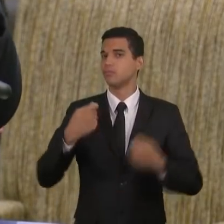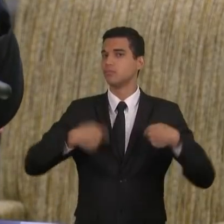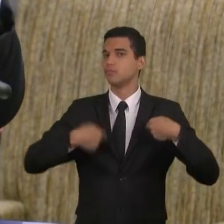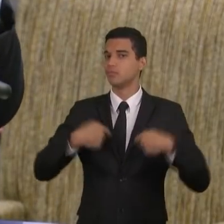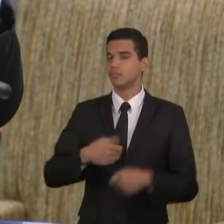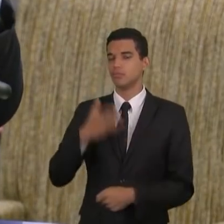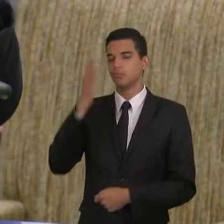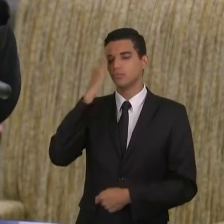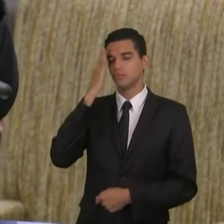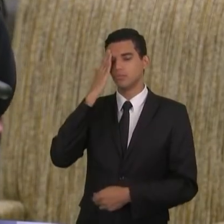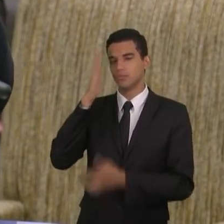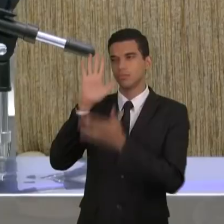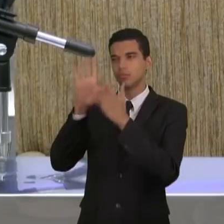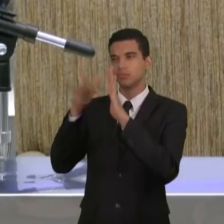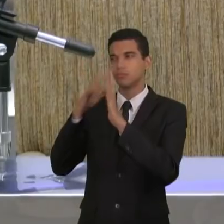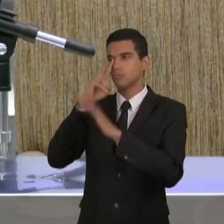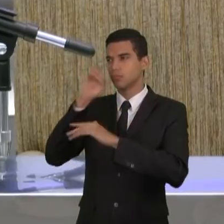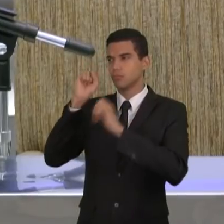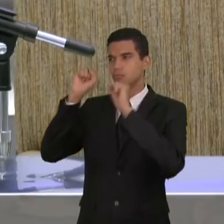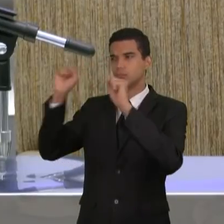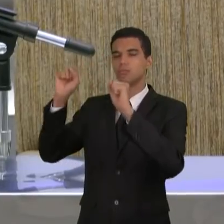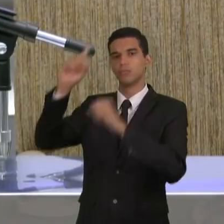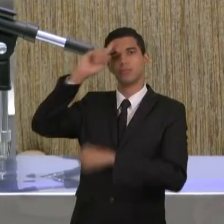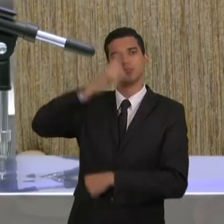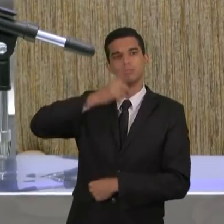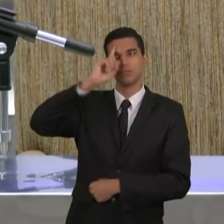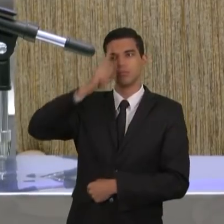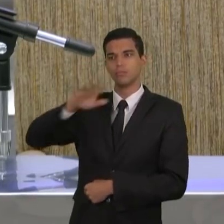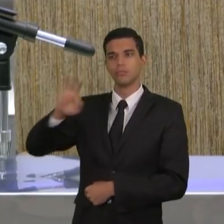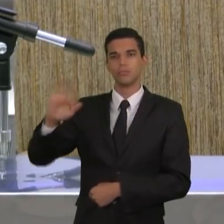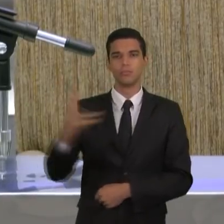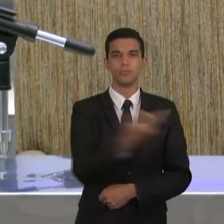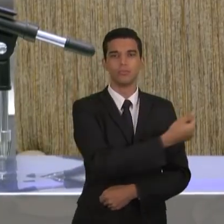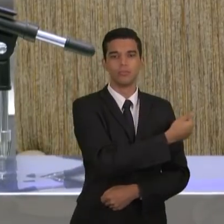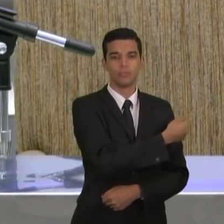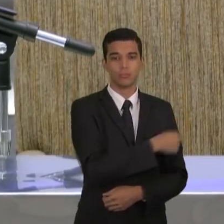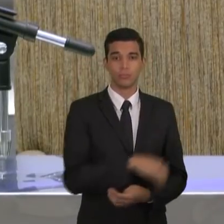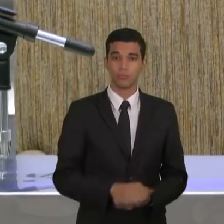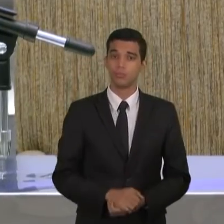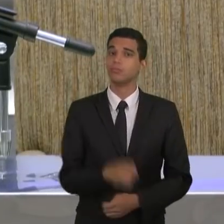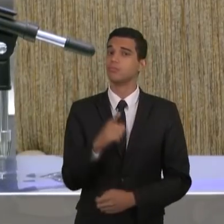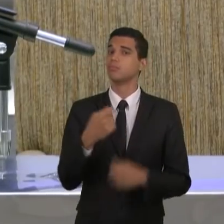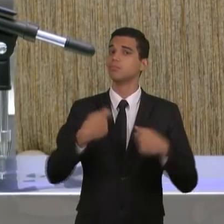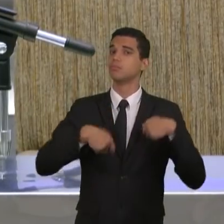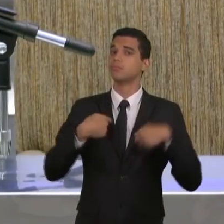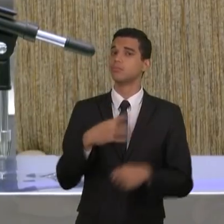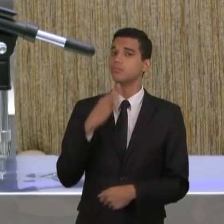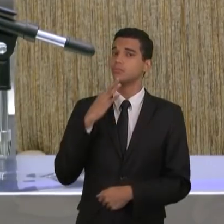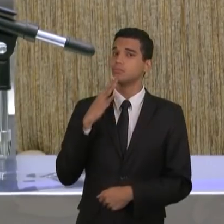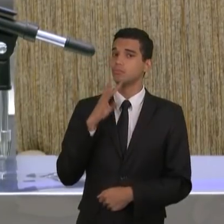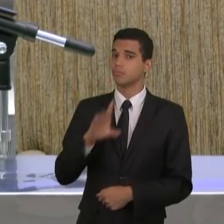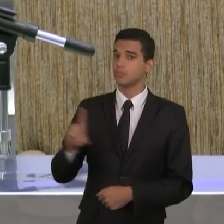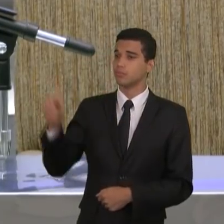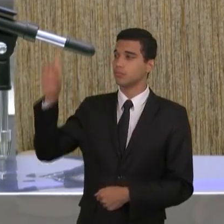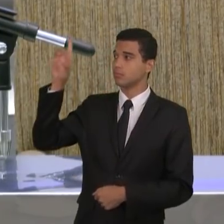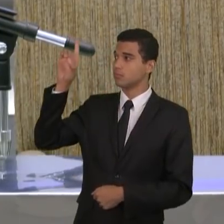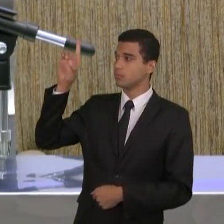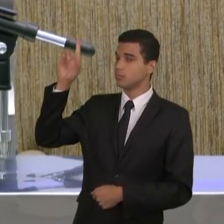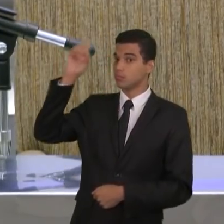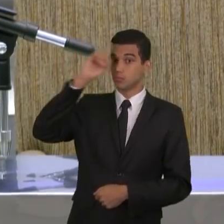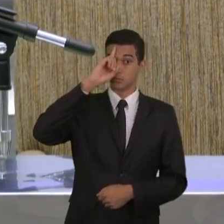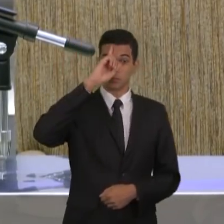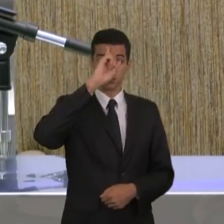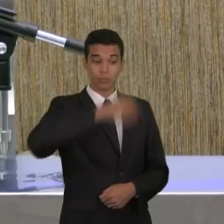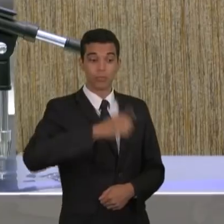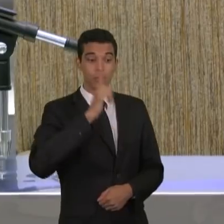Jesus que tem soberania sobre todas as coisas sem precisar conhecer o Deus que disse ao